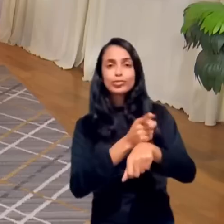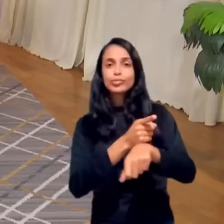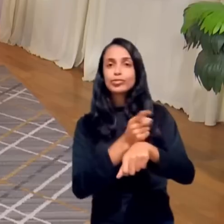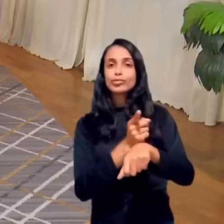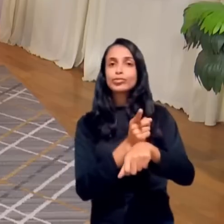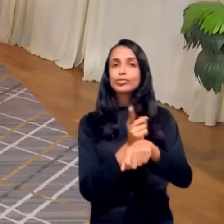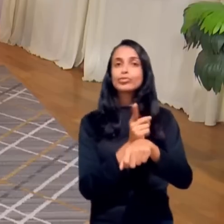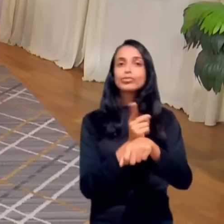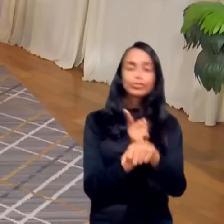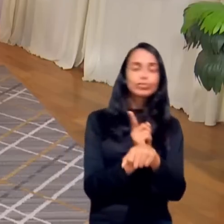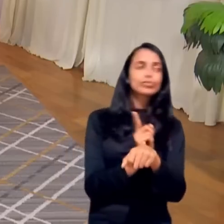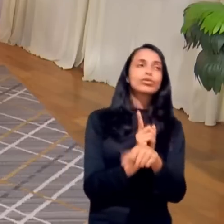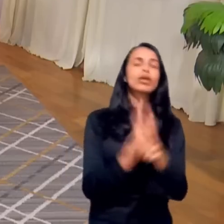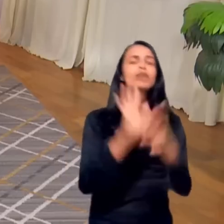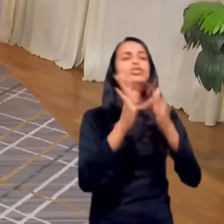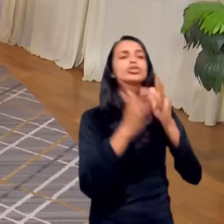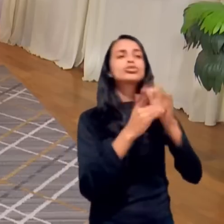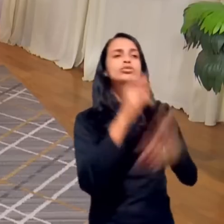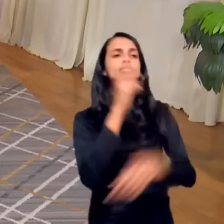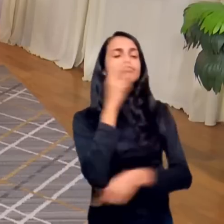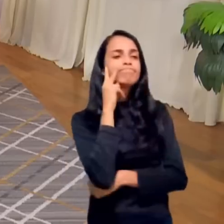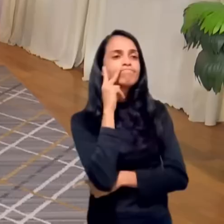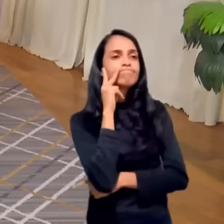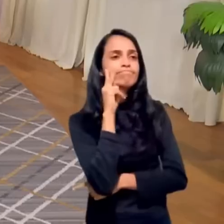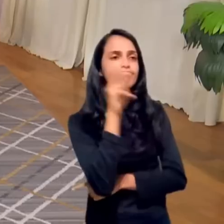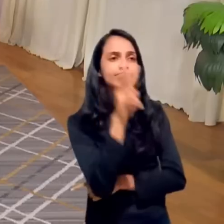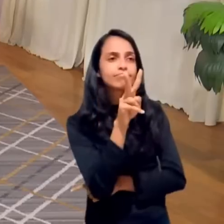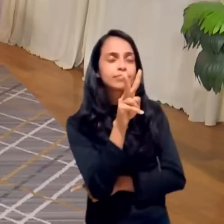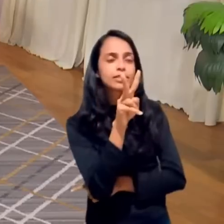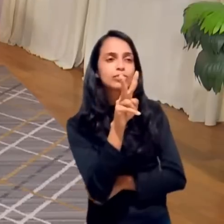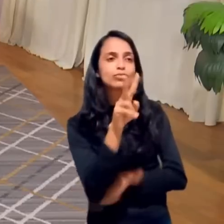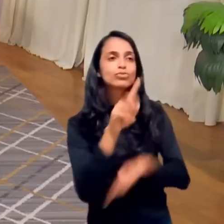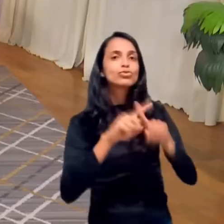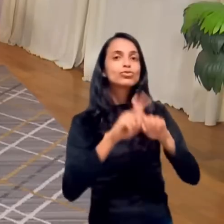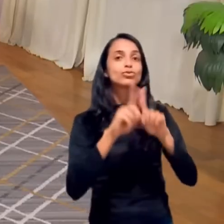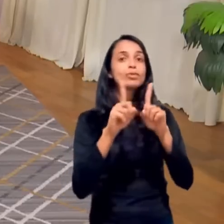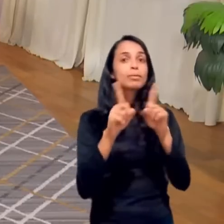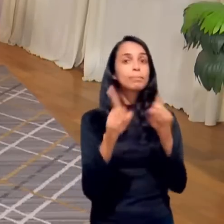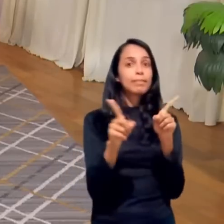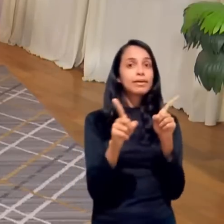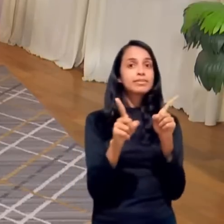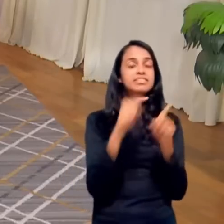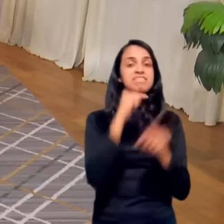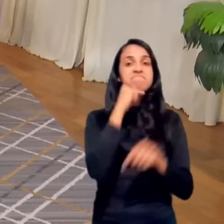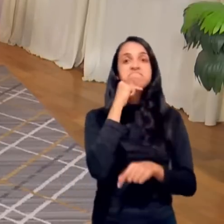Jesus. Mas Jesus estava em oculto, ele se achava invisível.